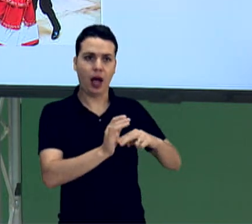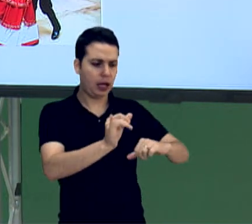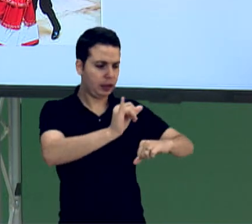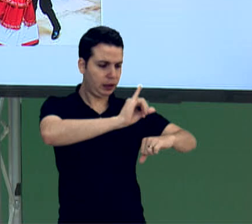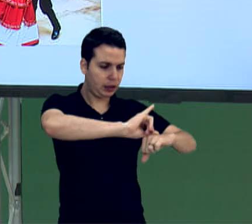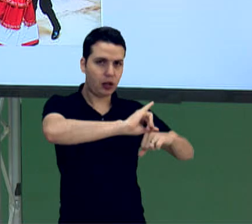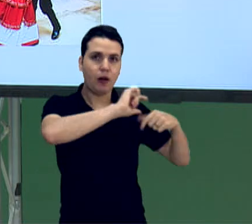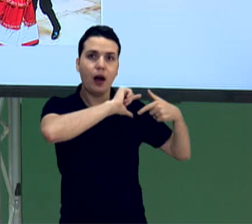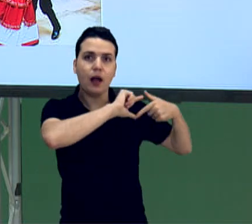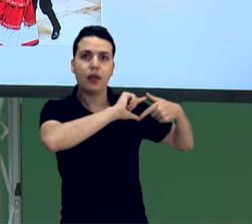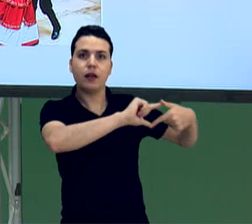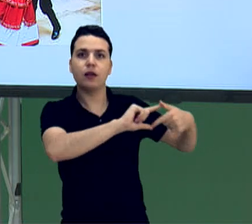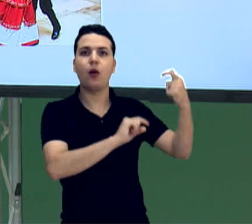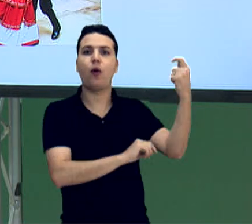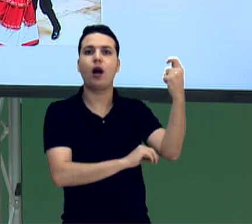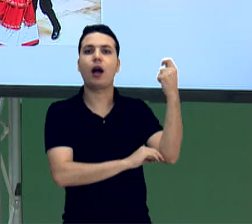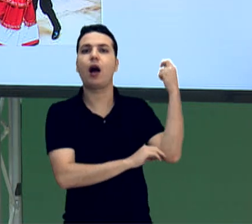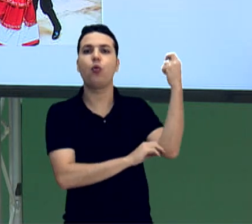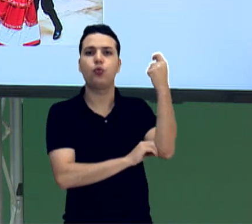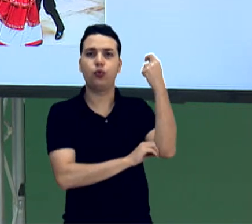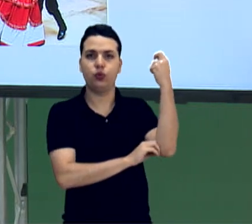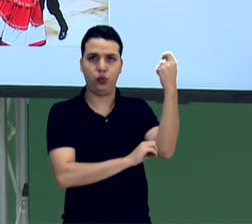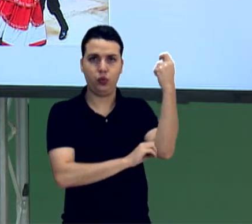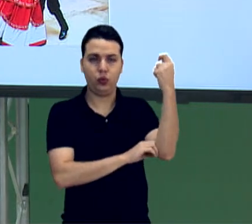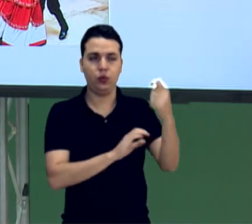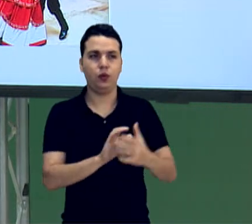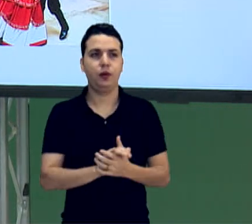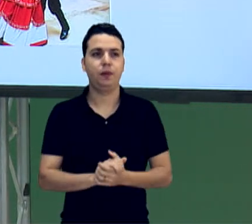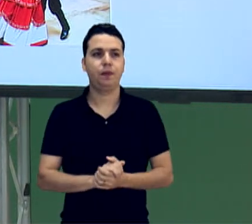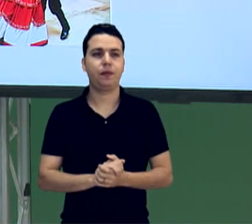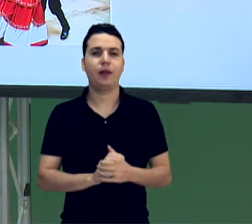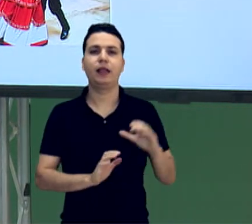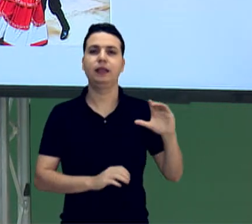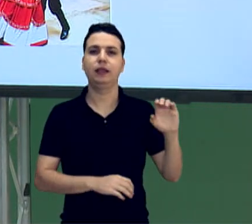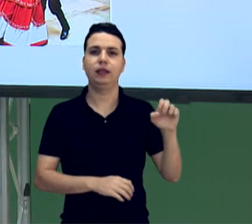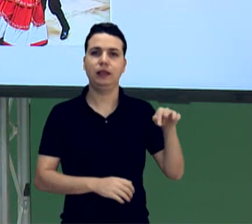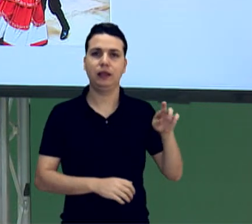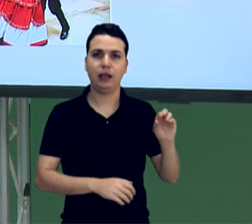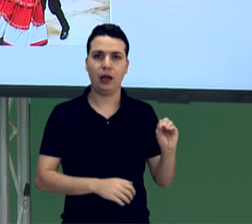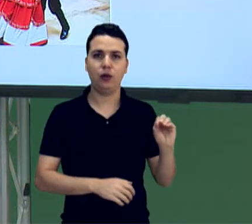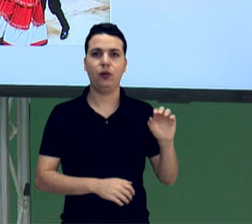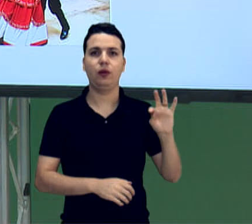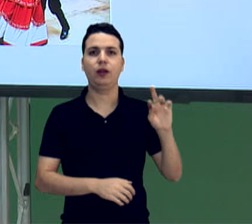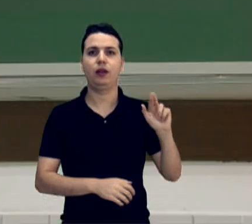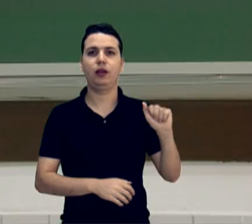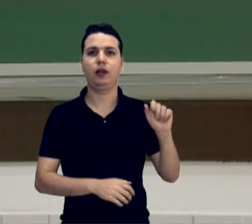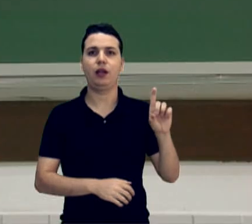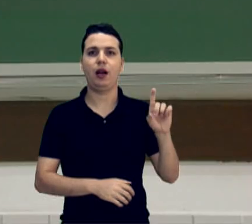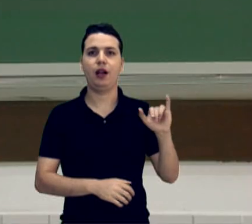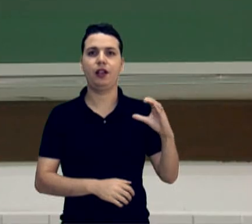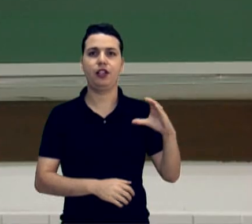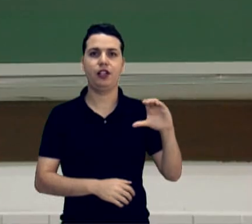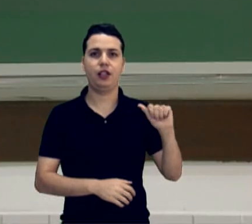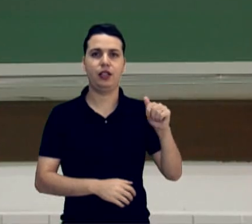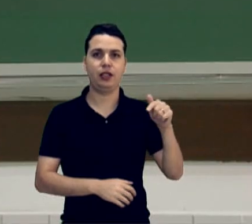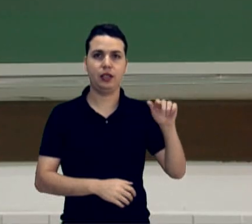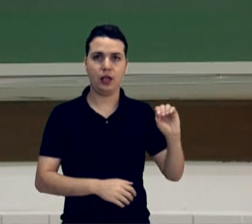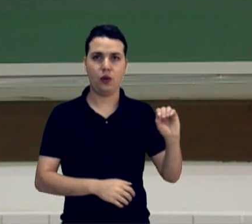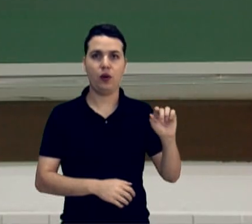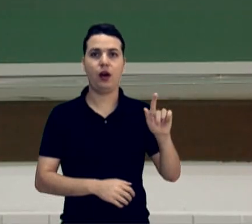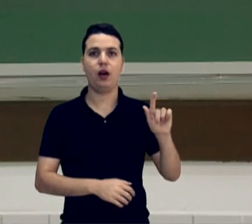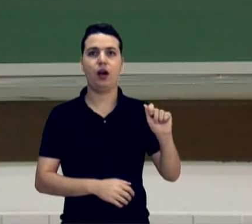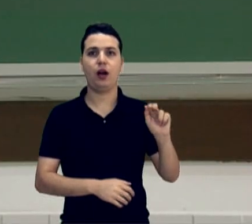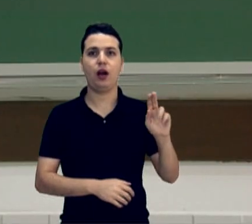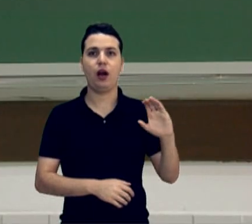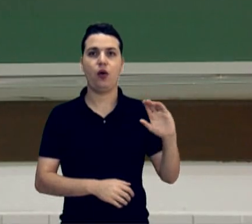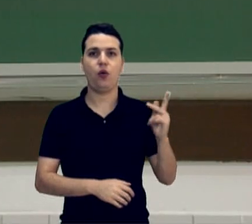Tradições Gaúchas, né? Que foi uma forma de cultivar essas tradições. Então, foi feito um manual,